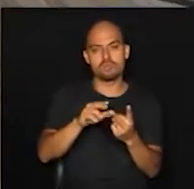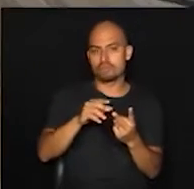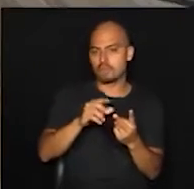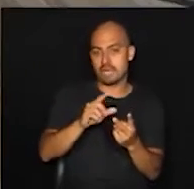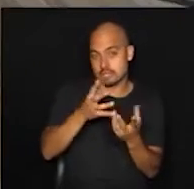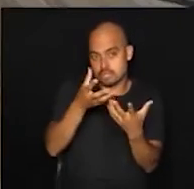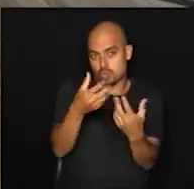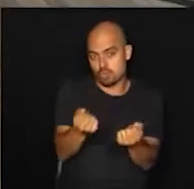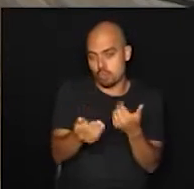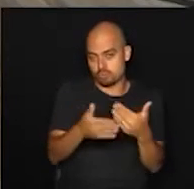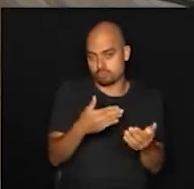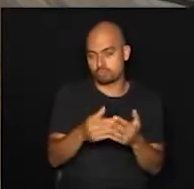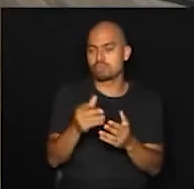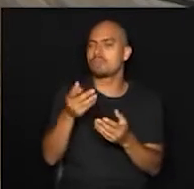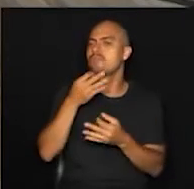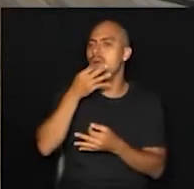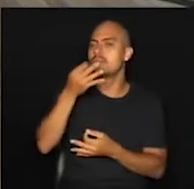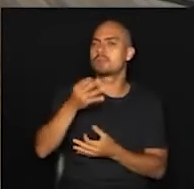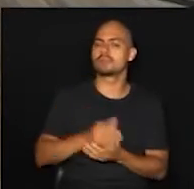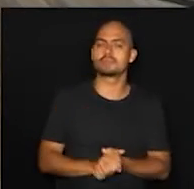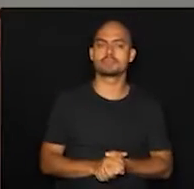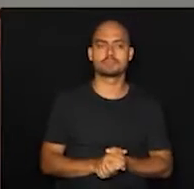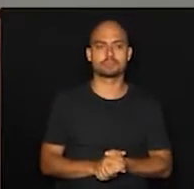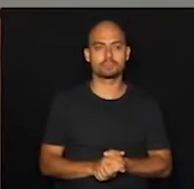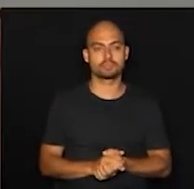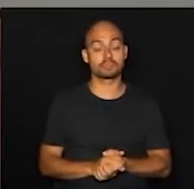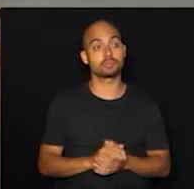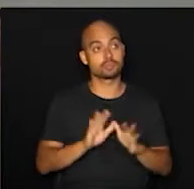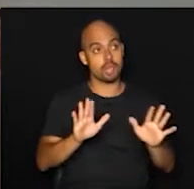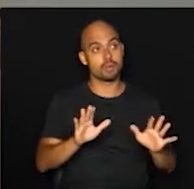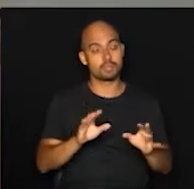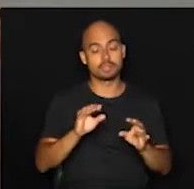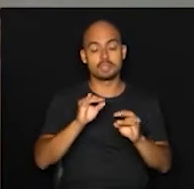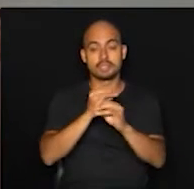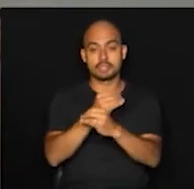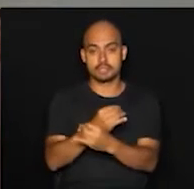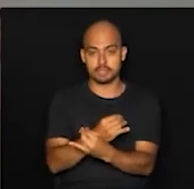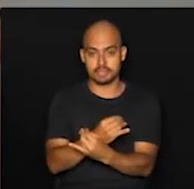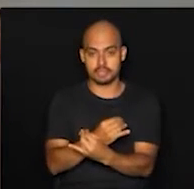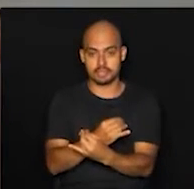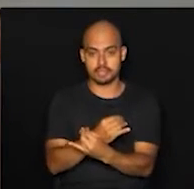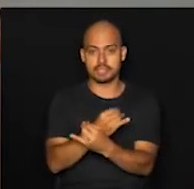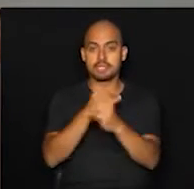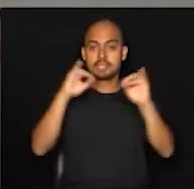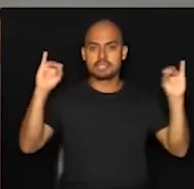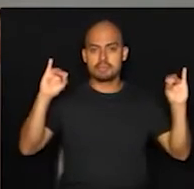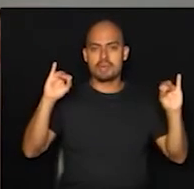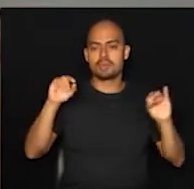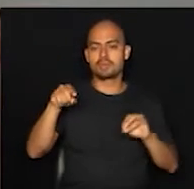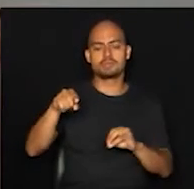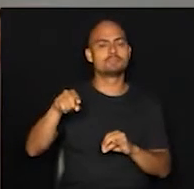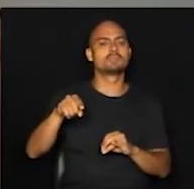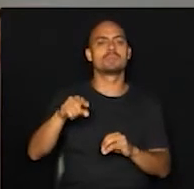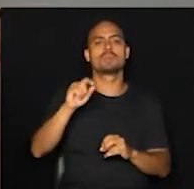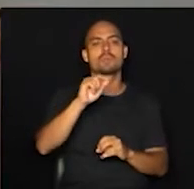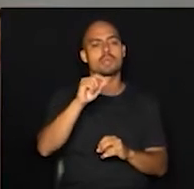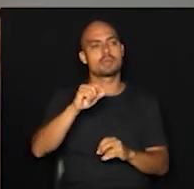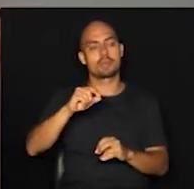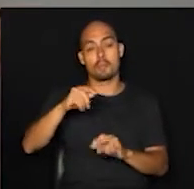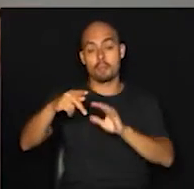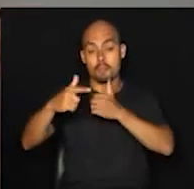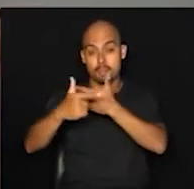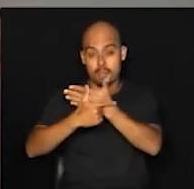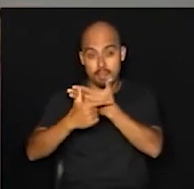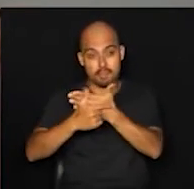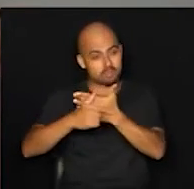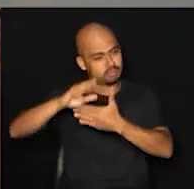contar para a gente, Bruno? Dona Isabel, ela tem papel fundamental na abolição da escravidão no Brasil, tal